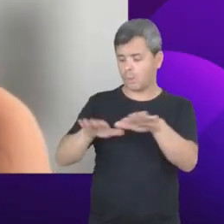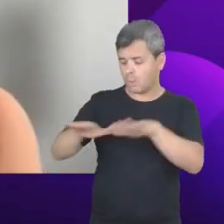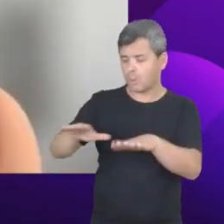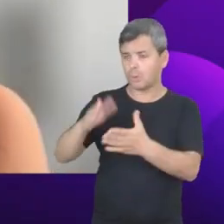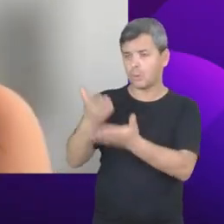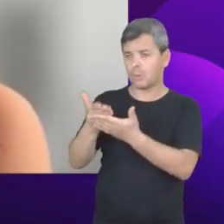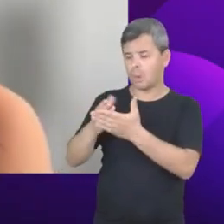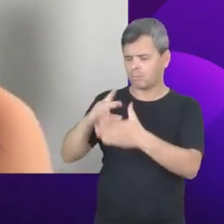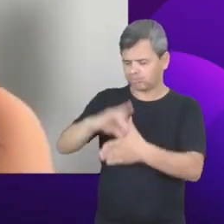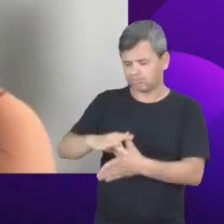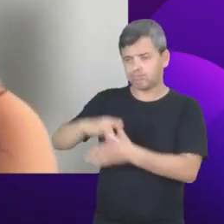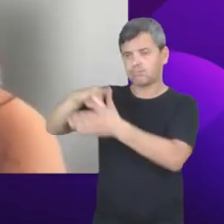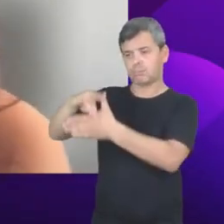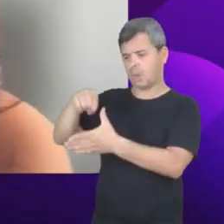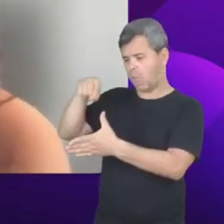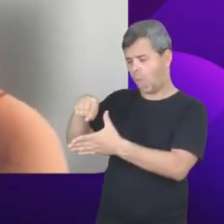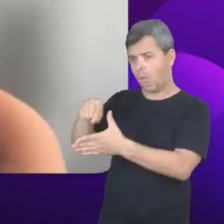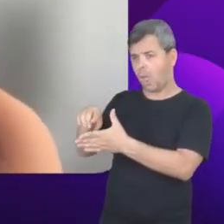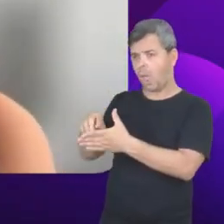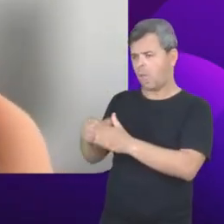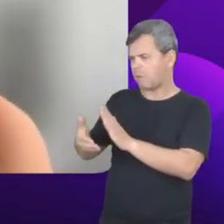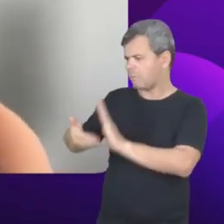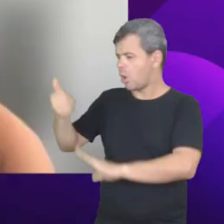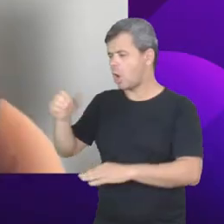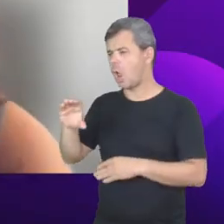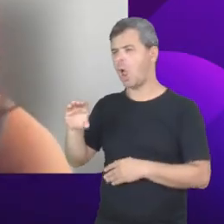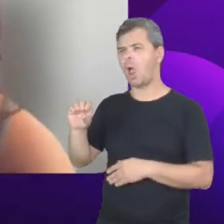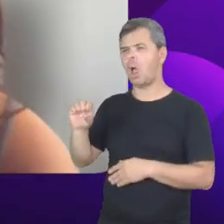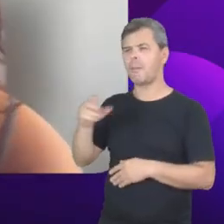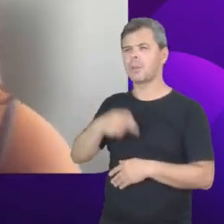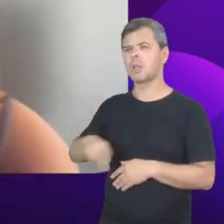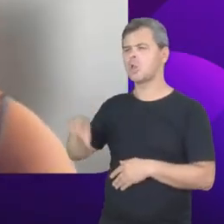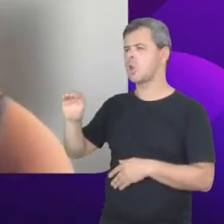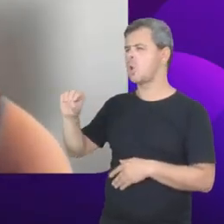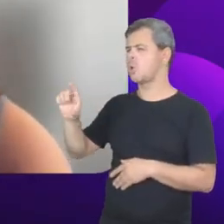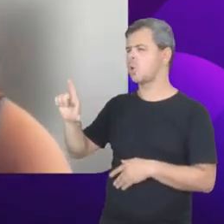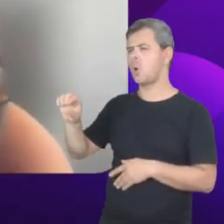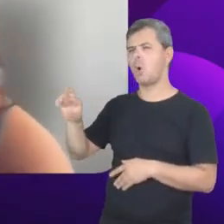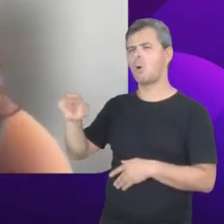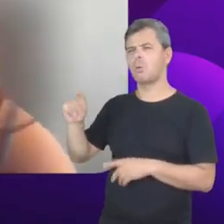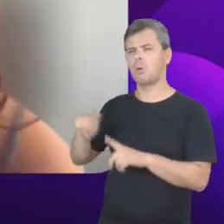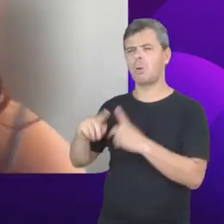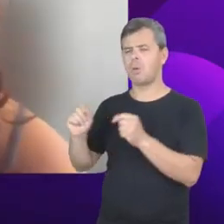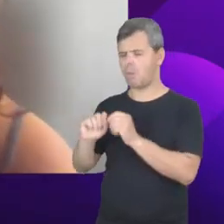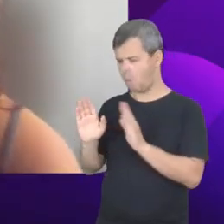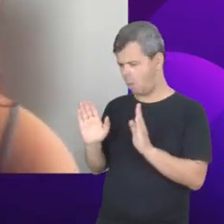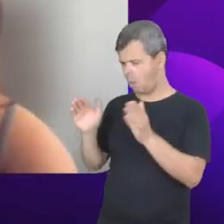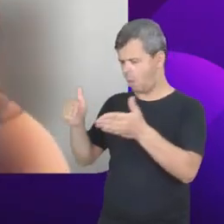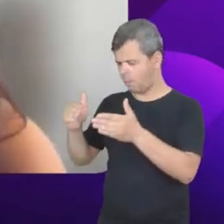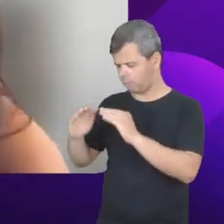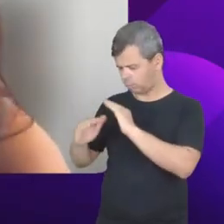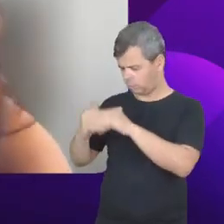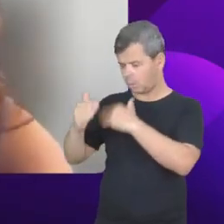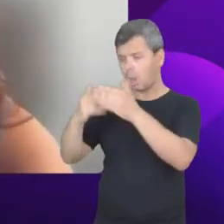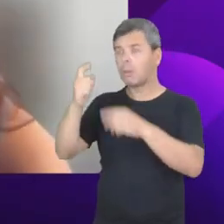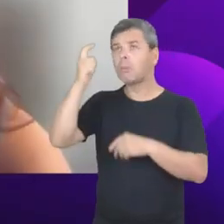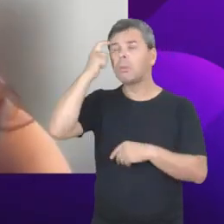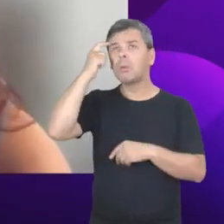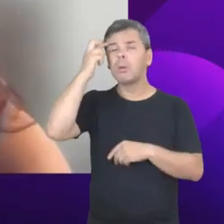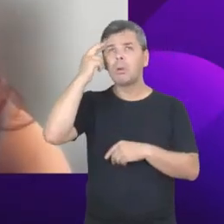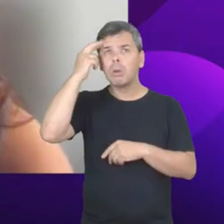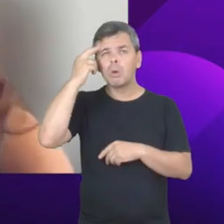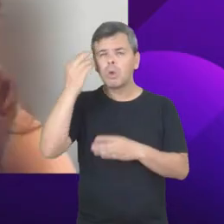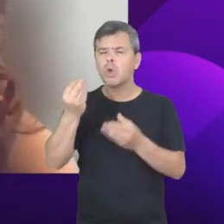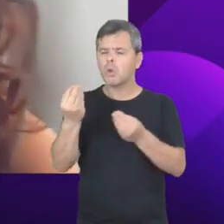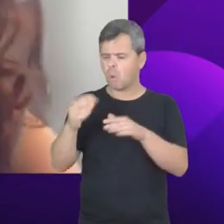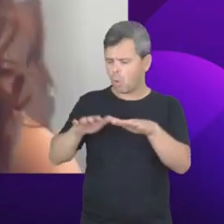aí liderou, fora Collor, inclusive, mas é interessante olhar para esse processo e pensar como